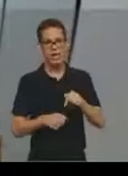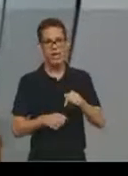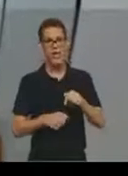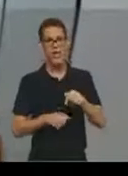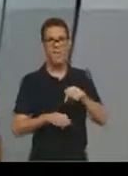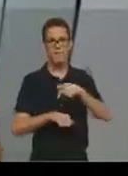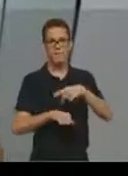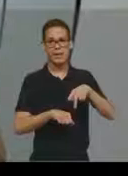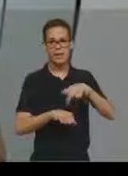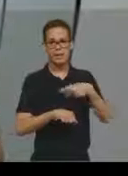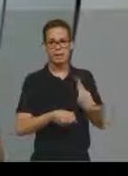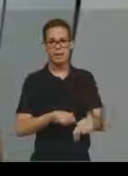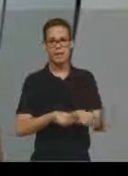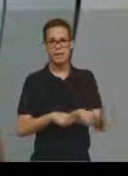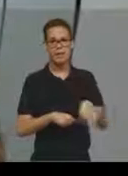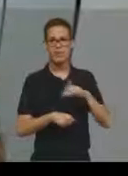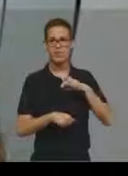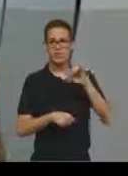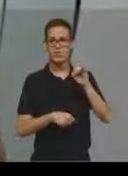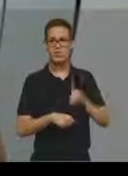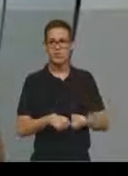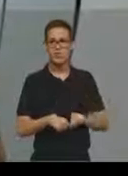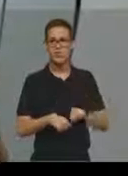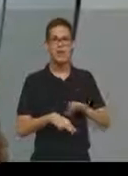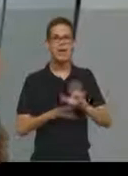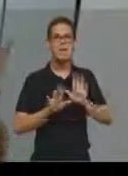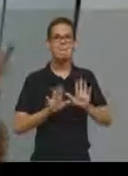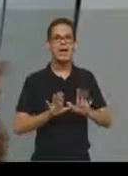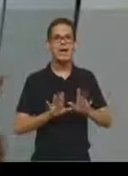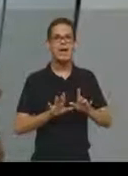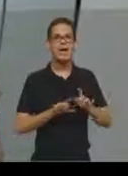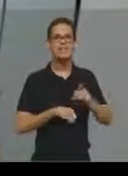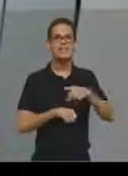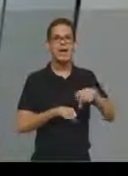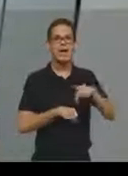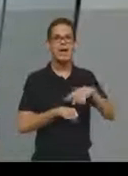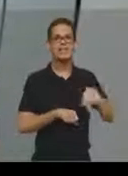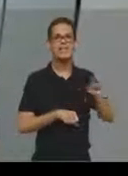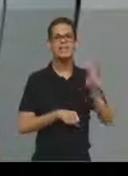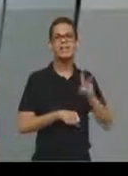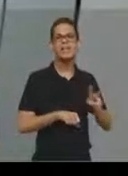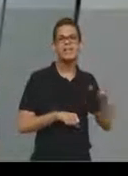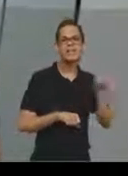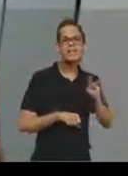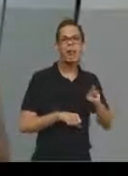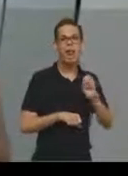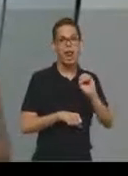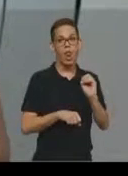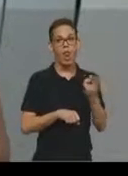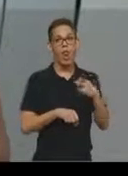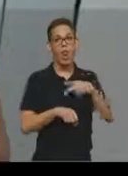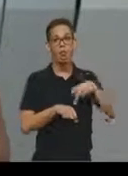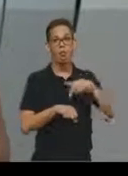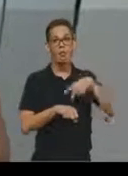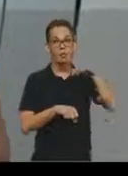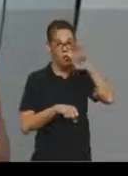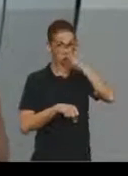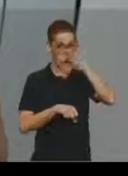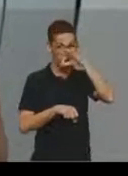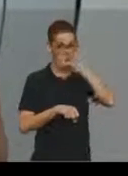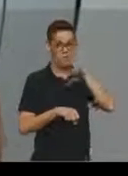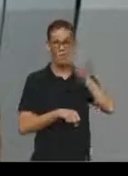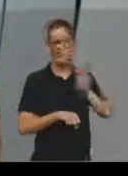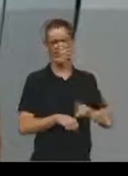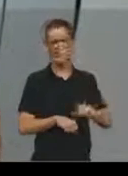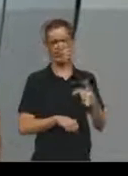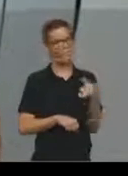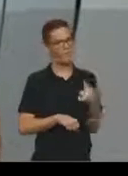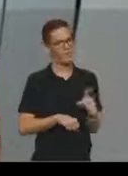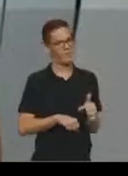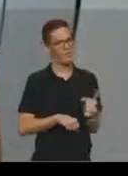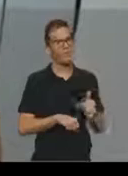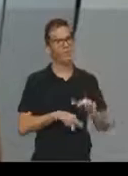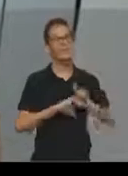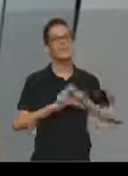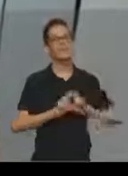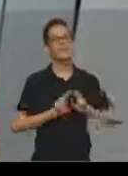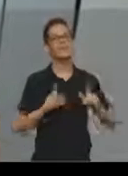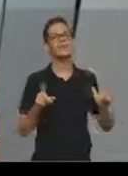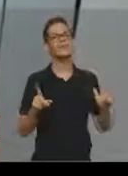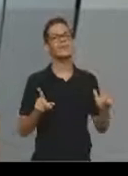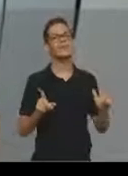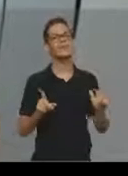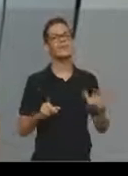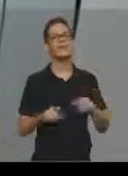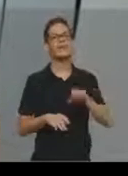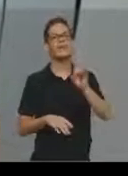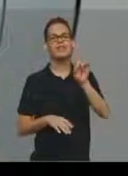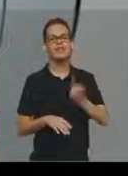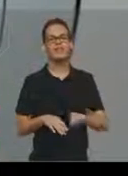Venezuela ou do Peru, por exemplo, são países que as pessoas não têm esse direito. Então, só para a gente entender que os direitos civis, eles estão